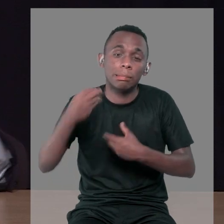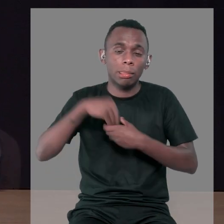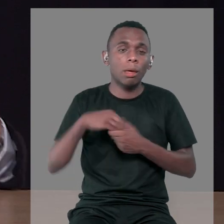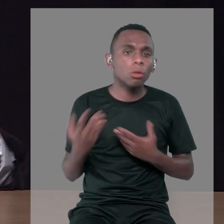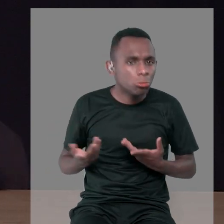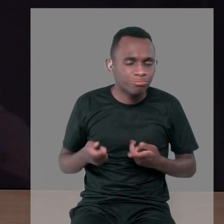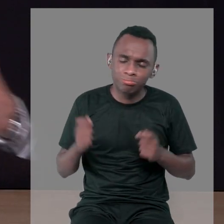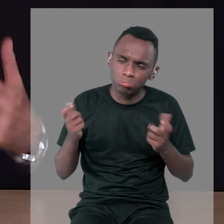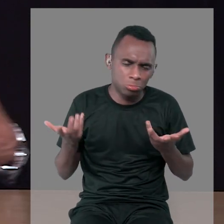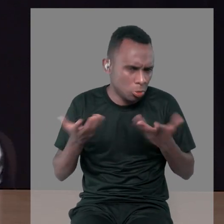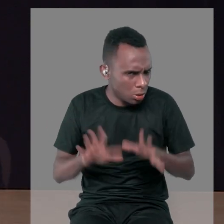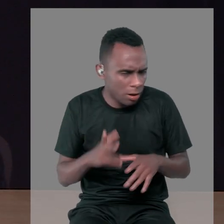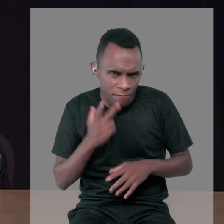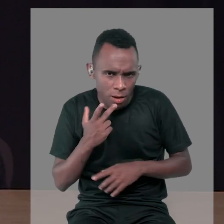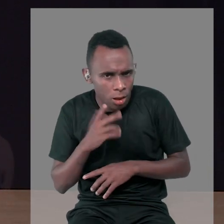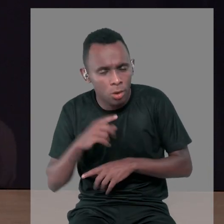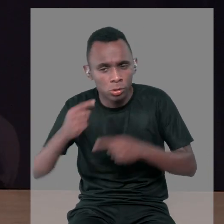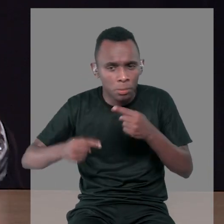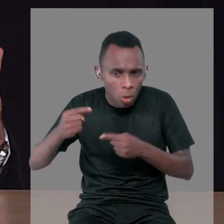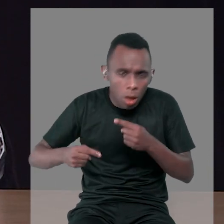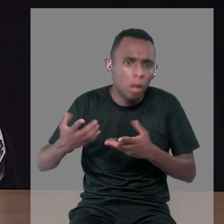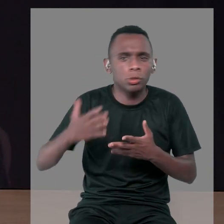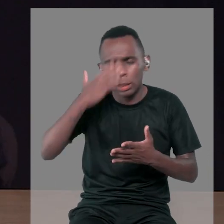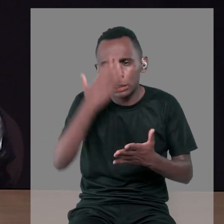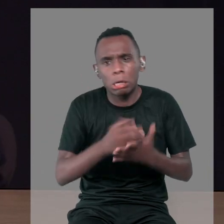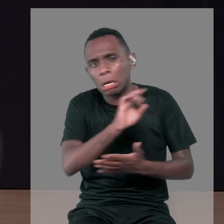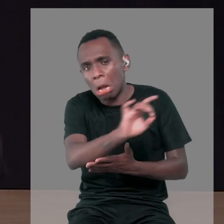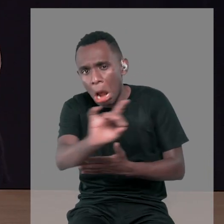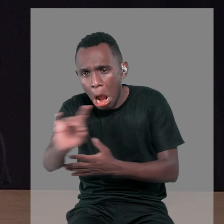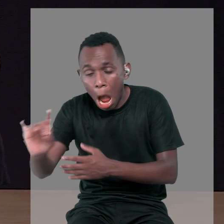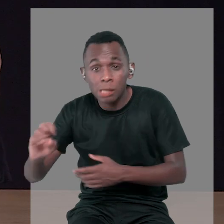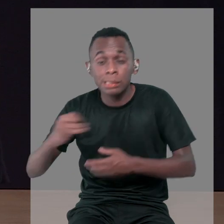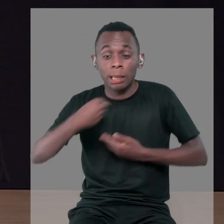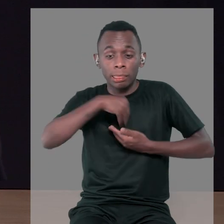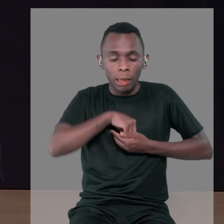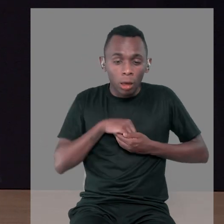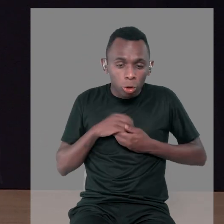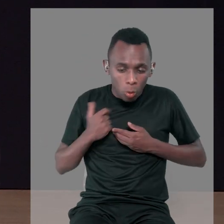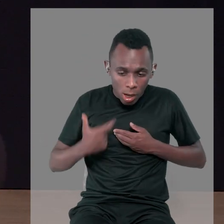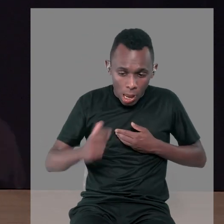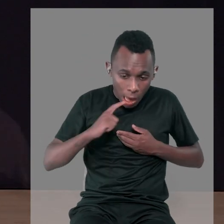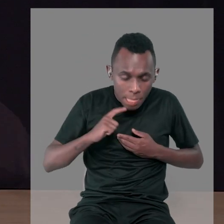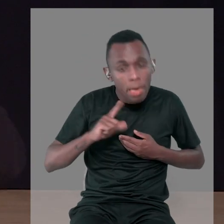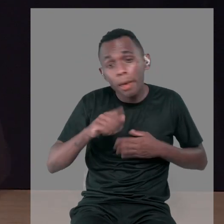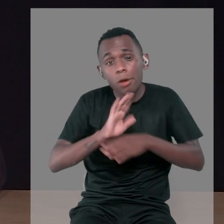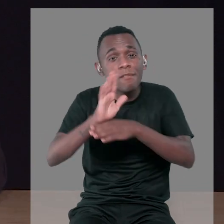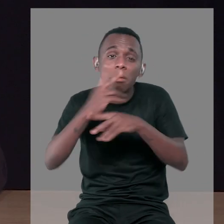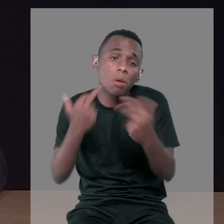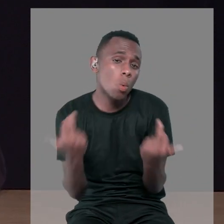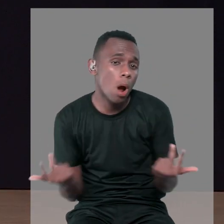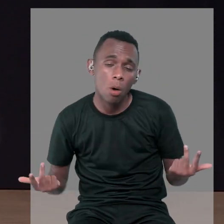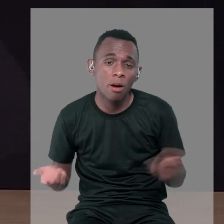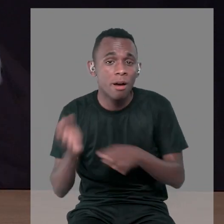no debate teológico, na crença de cada um de nós, mas se ele é externo, isso que eu disse dos filmes de ação. Filme de ação é um apocalipse